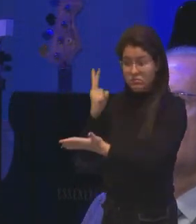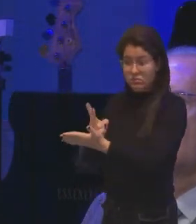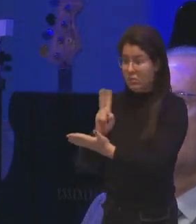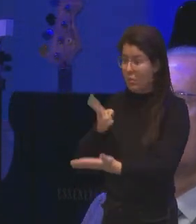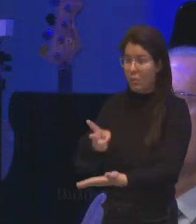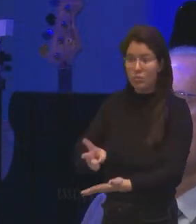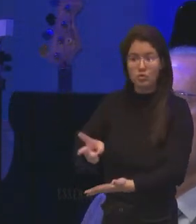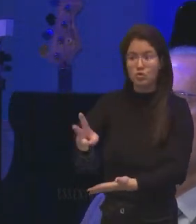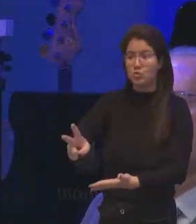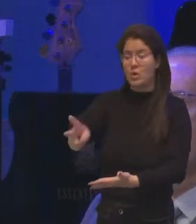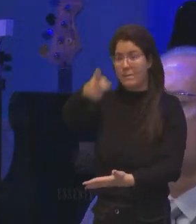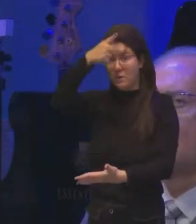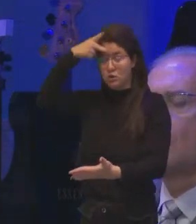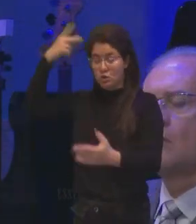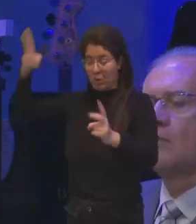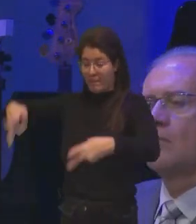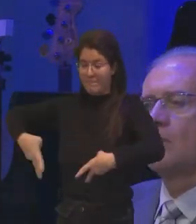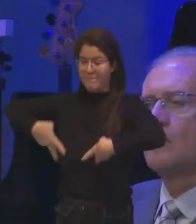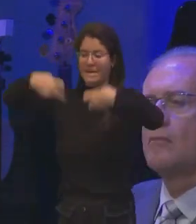visível em nossa vida.